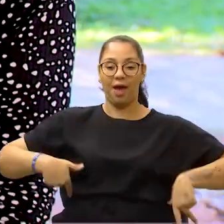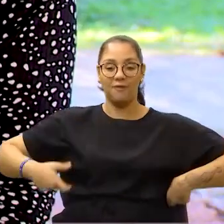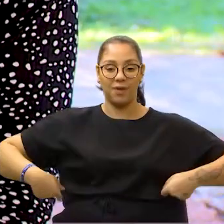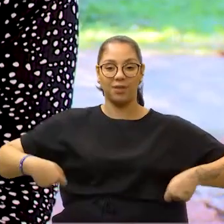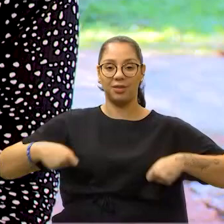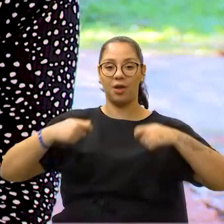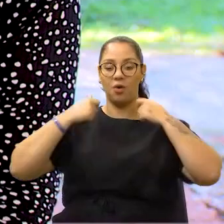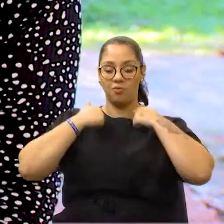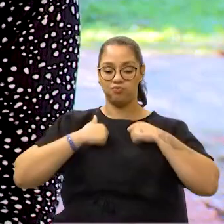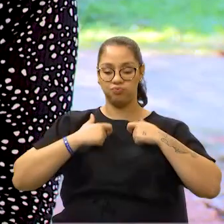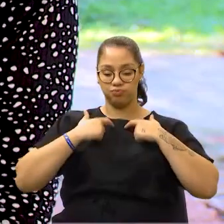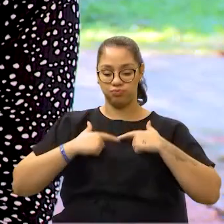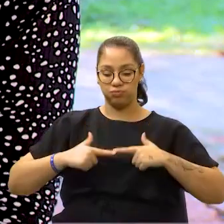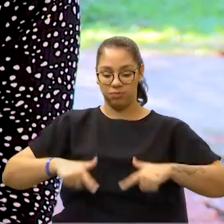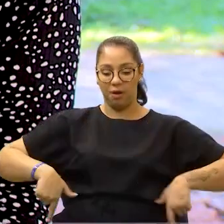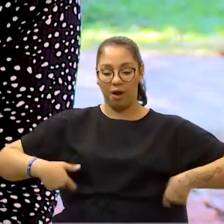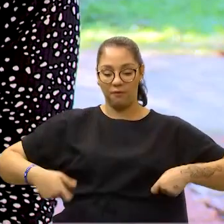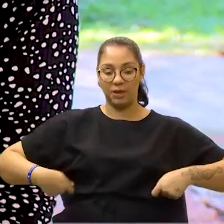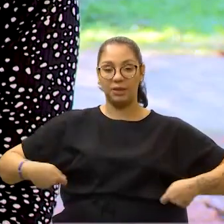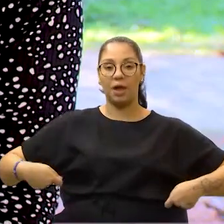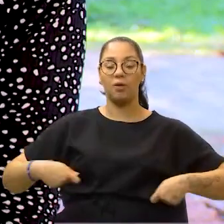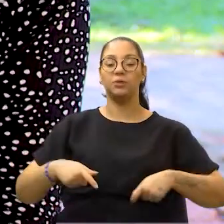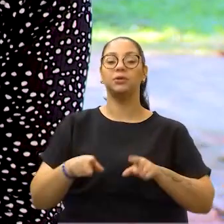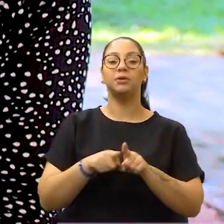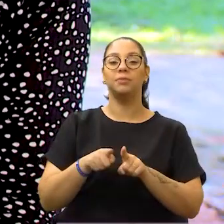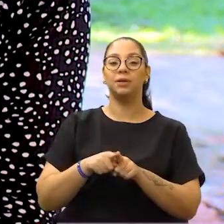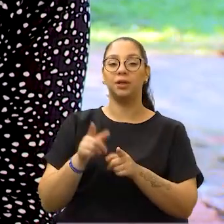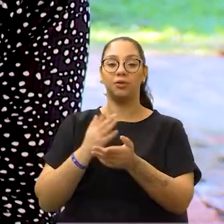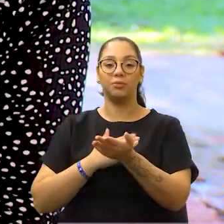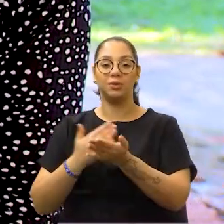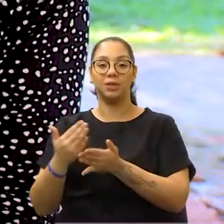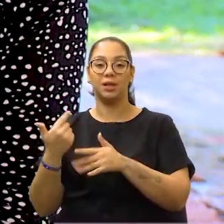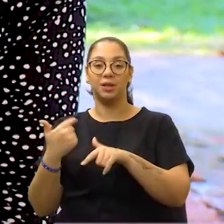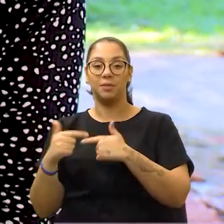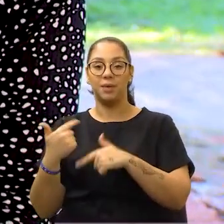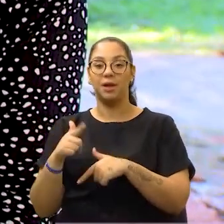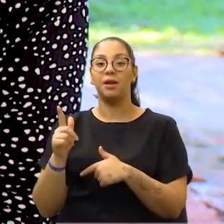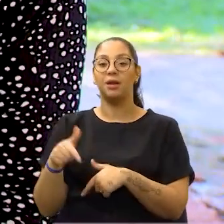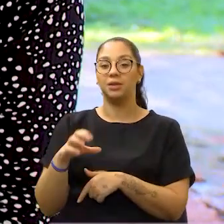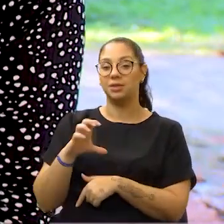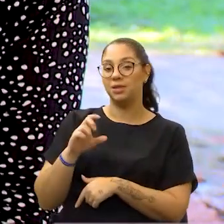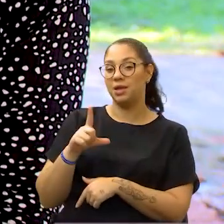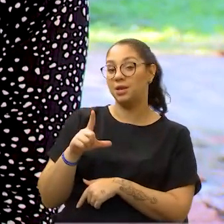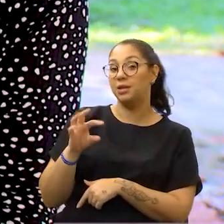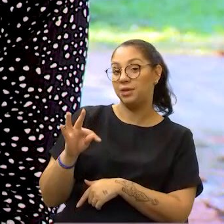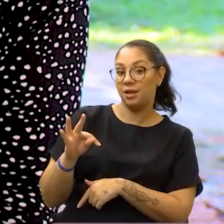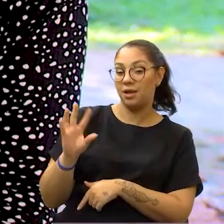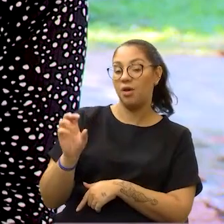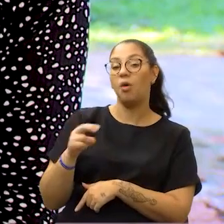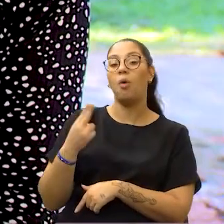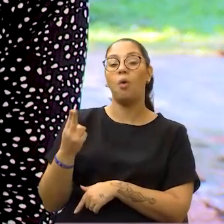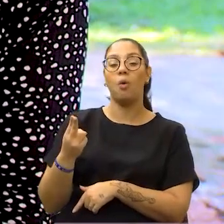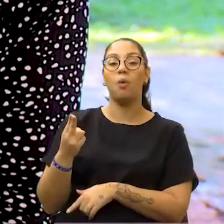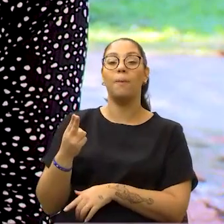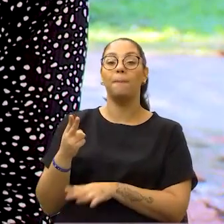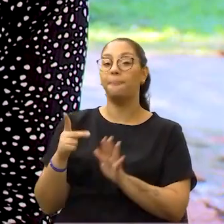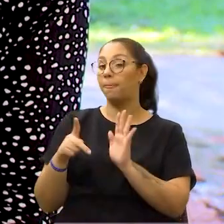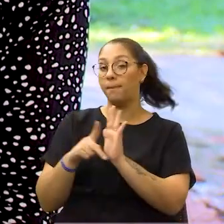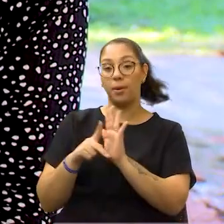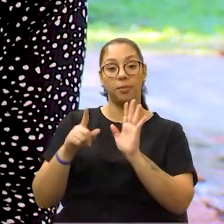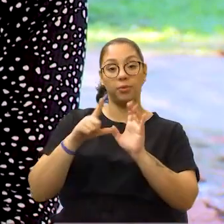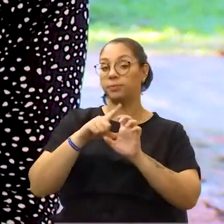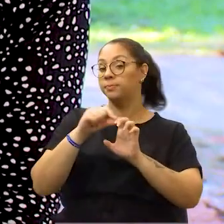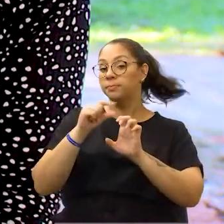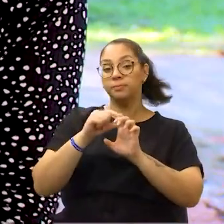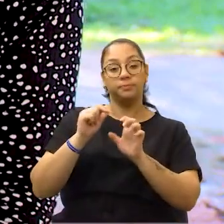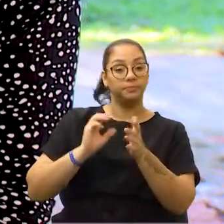certificação. Assim que termina o curso, ele recebe um voucher para já iniciar. ou ele pode trabalhar como CLT,